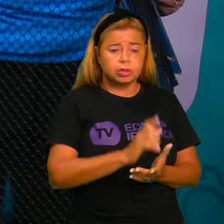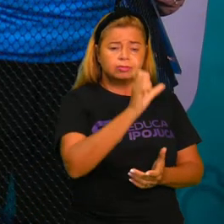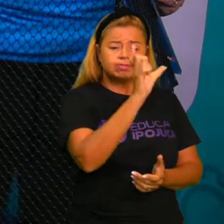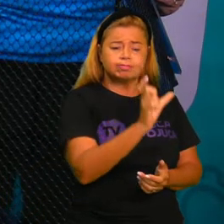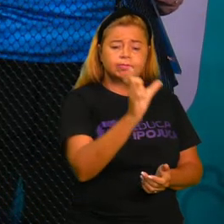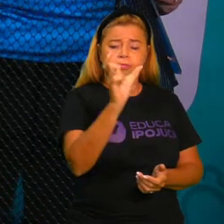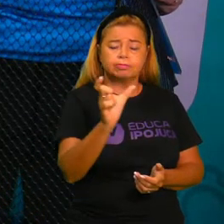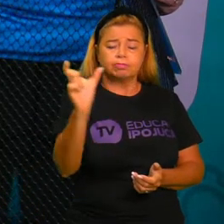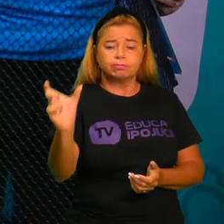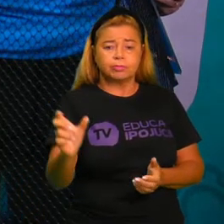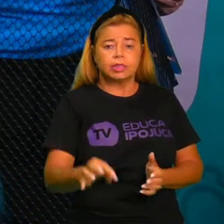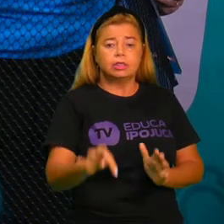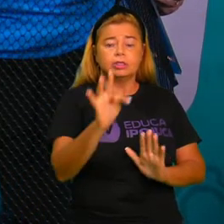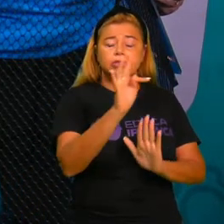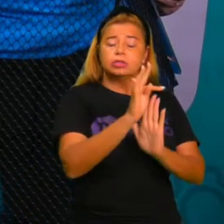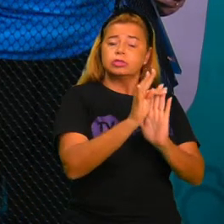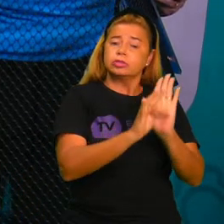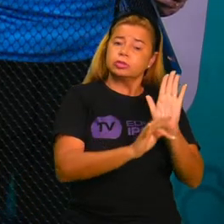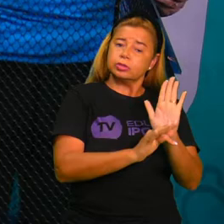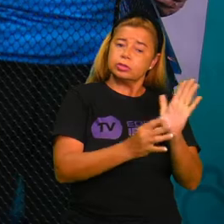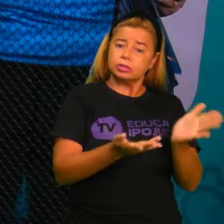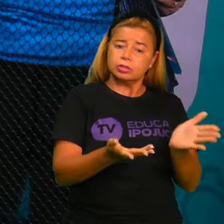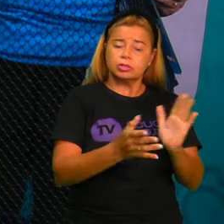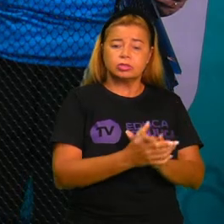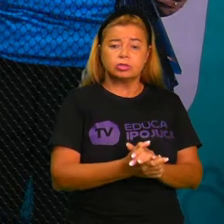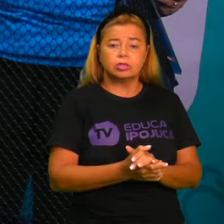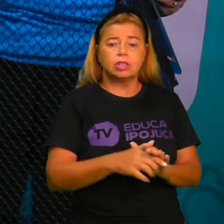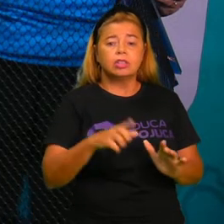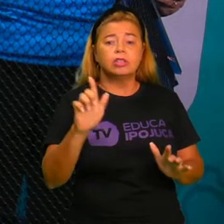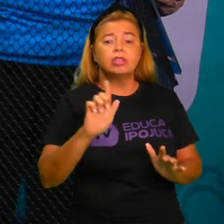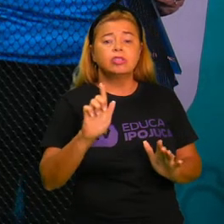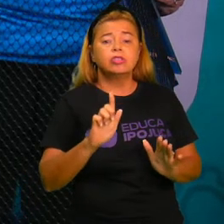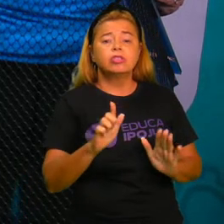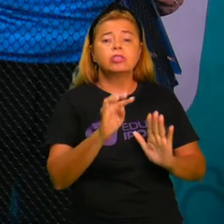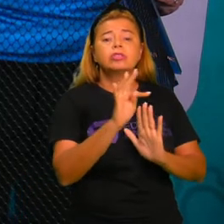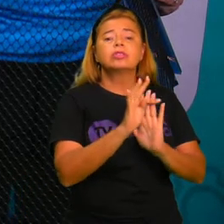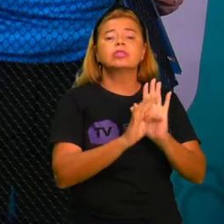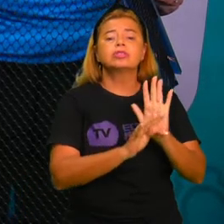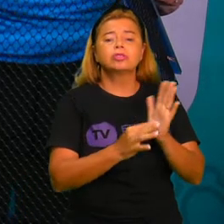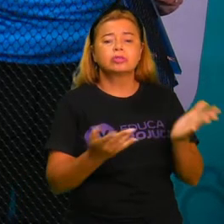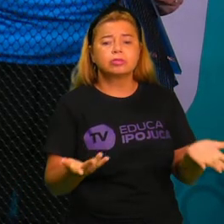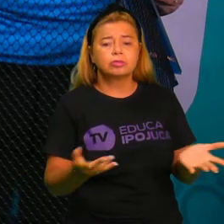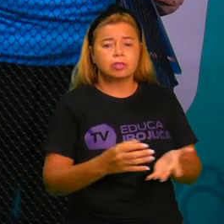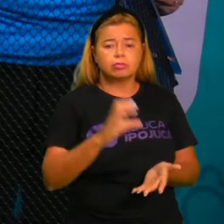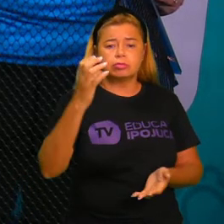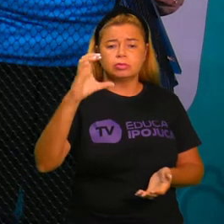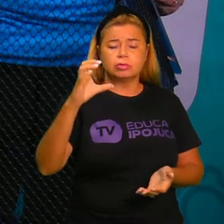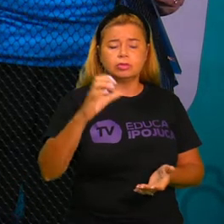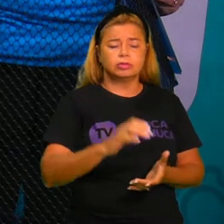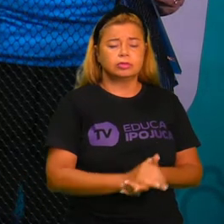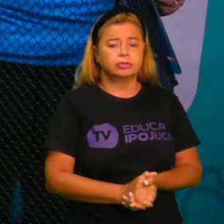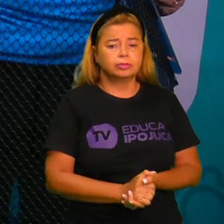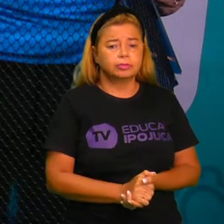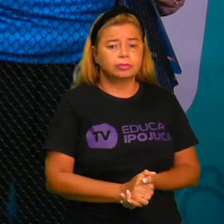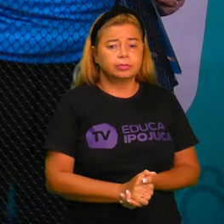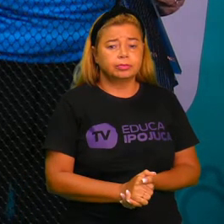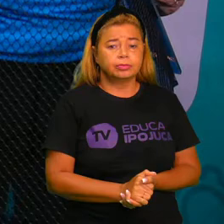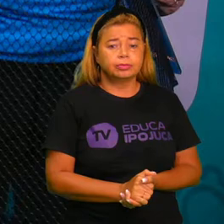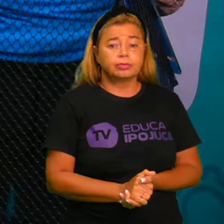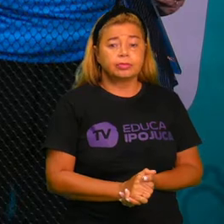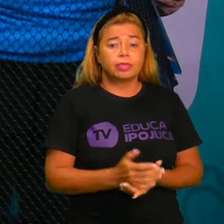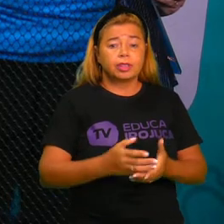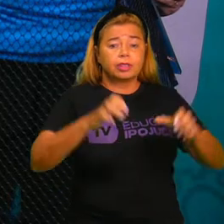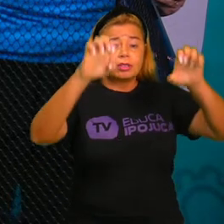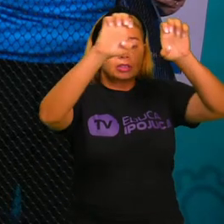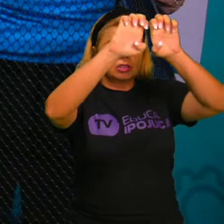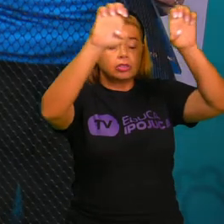quais são as partes que compõem o gênero textual divulgação Científica eu acho que